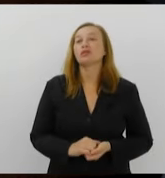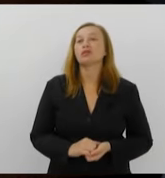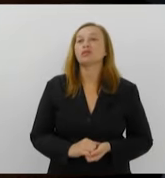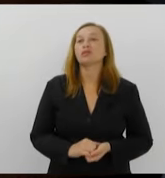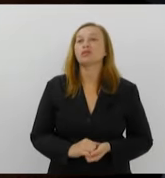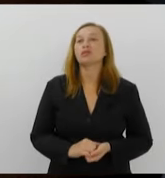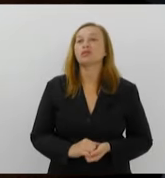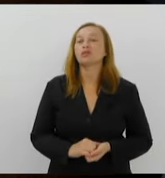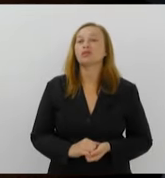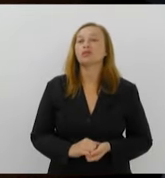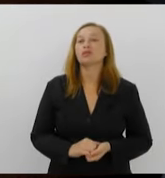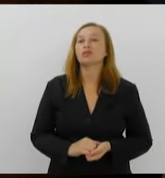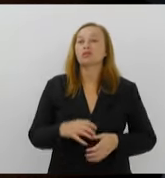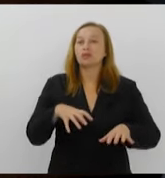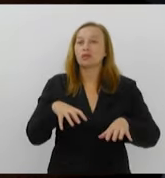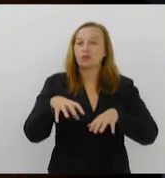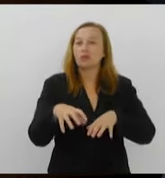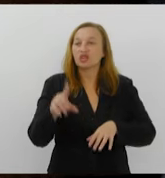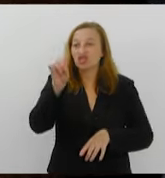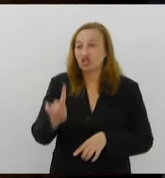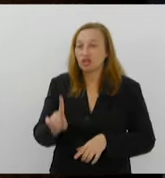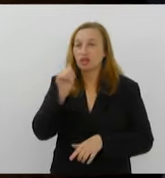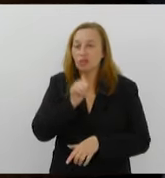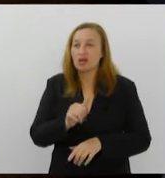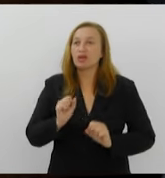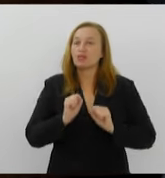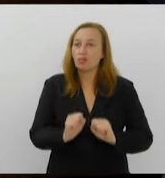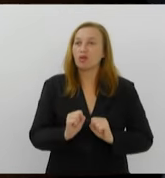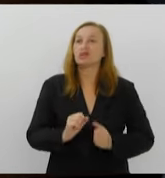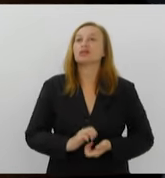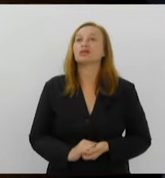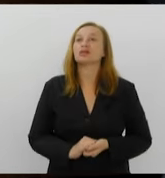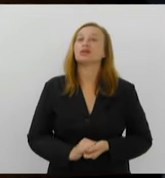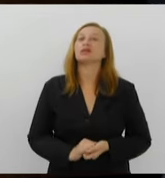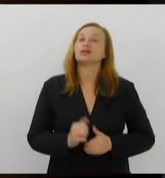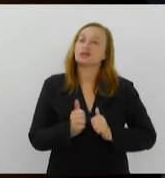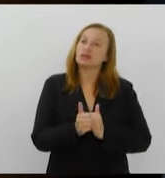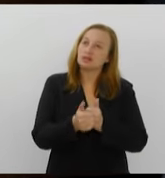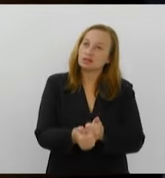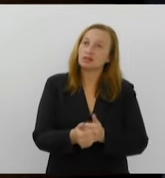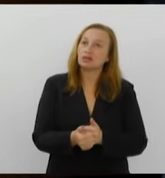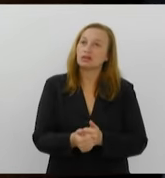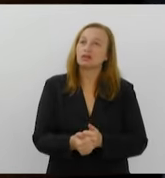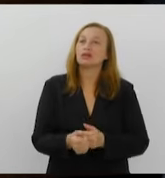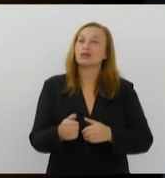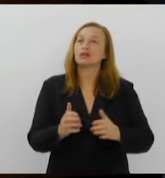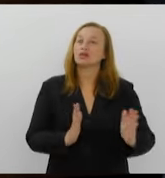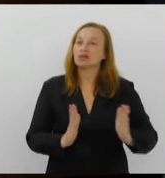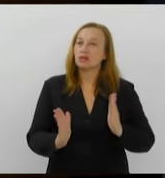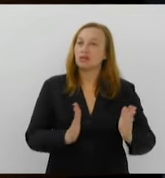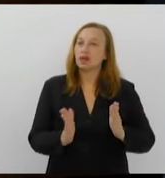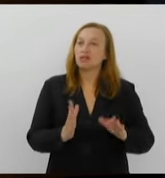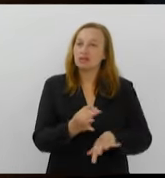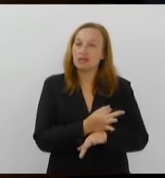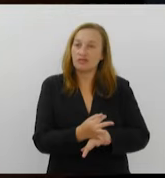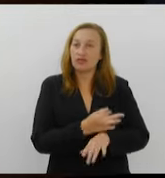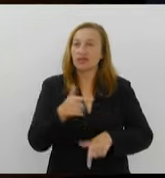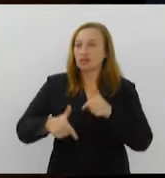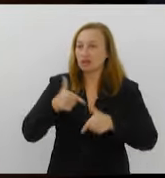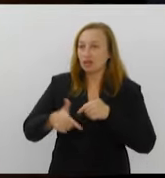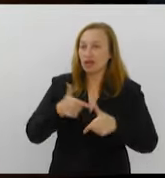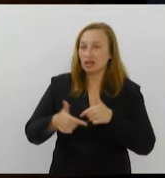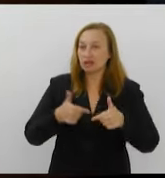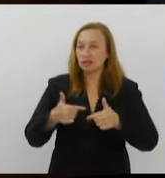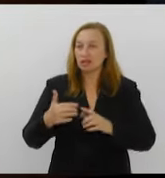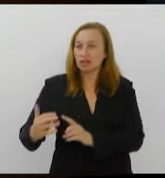e que a gente possa, Ocupa Direitos da Mulher, e que a gente possa aí seguir nesse recesso, trabalhando e recebendo e acolhendo